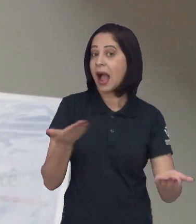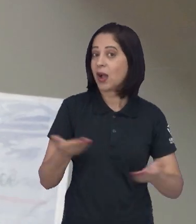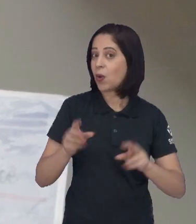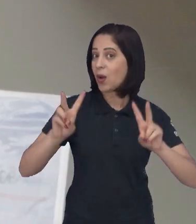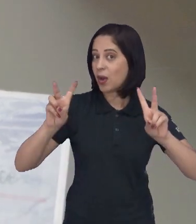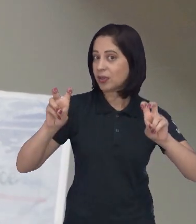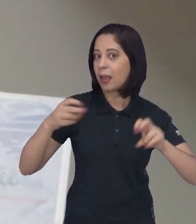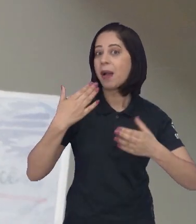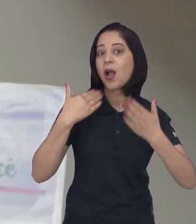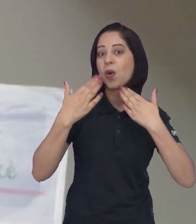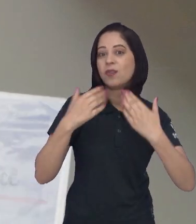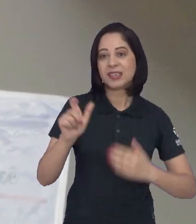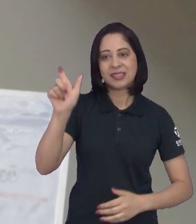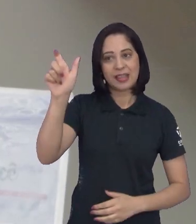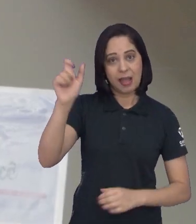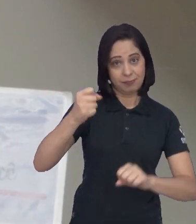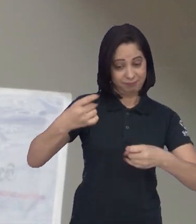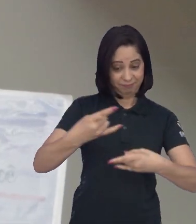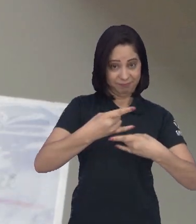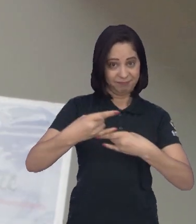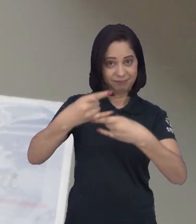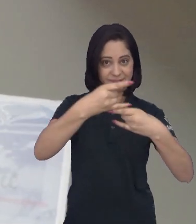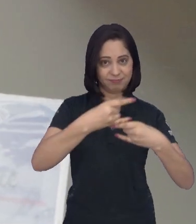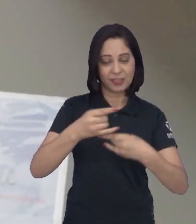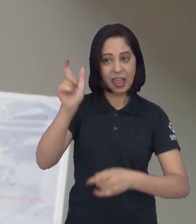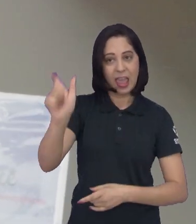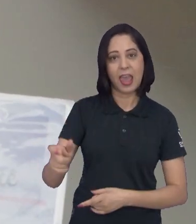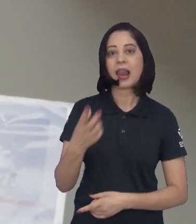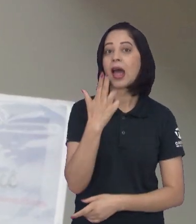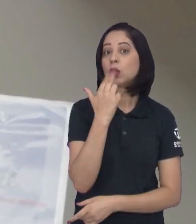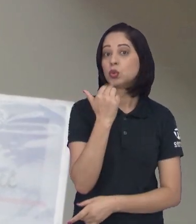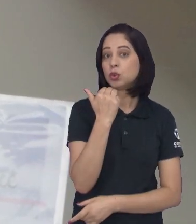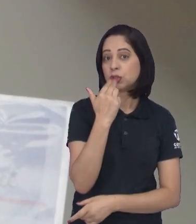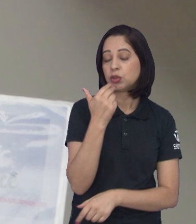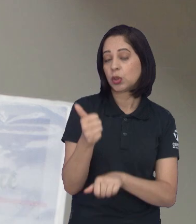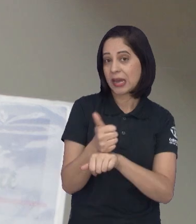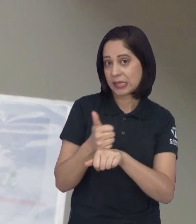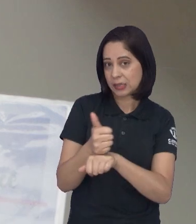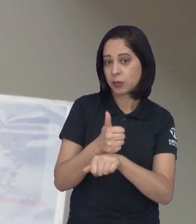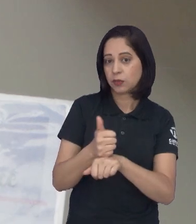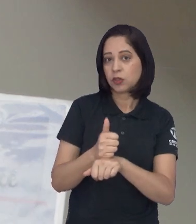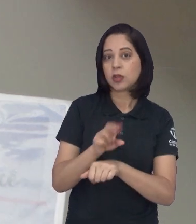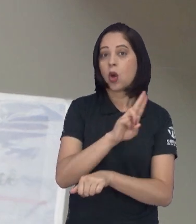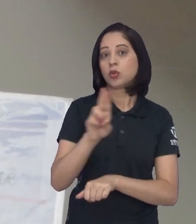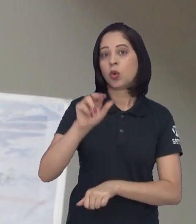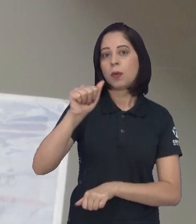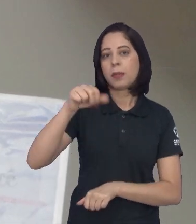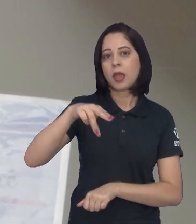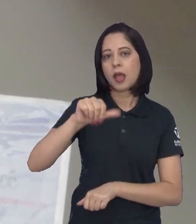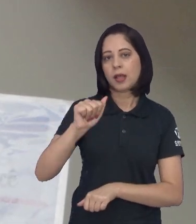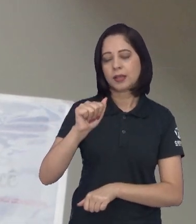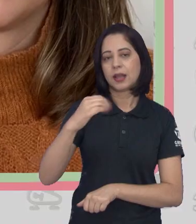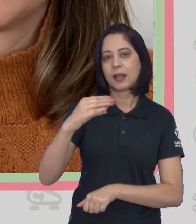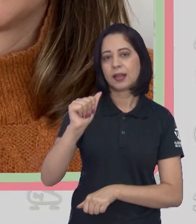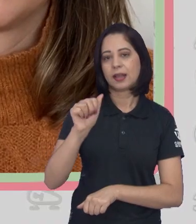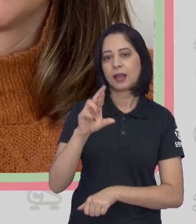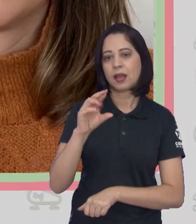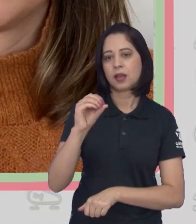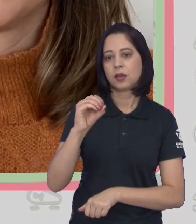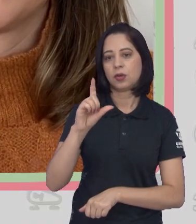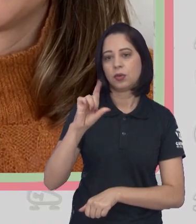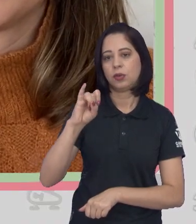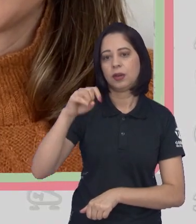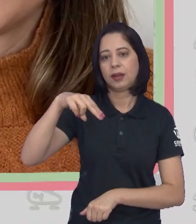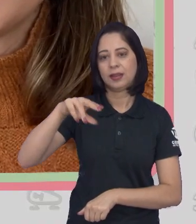assunto eu converso agora pela internet com a nutricionista Ana Carolina Oliveira Oi Ana tudo